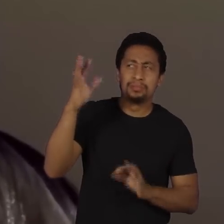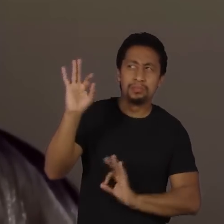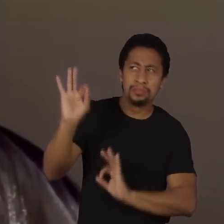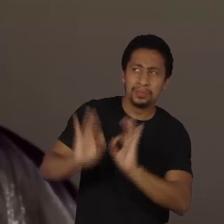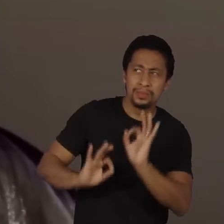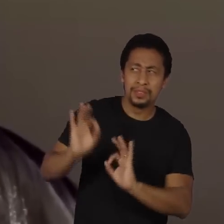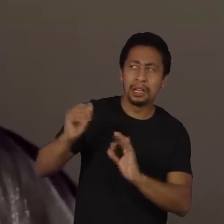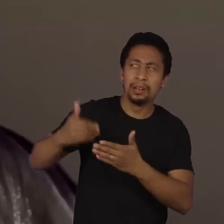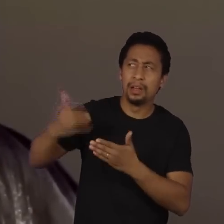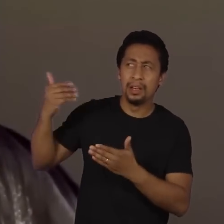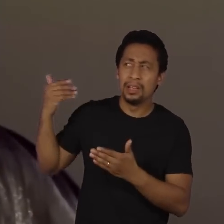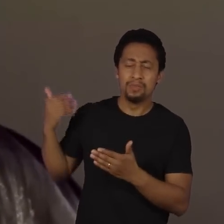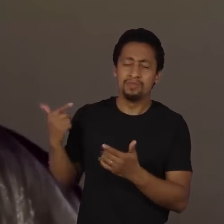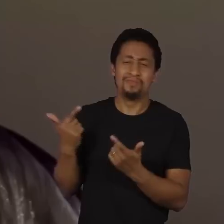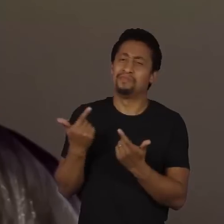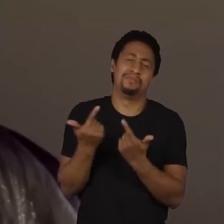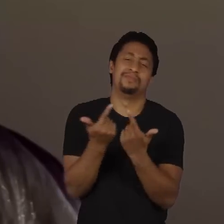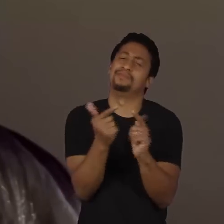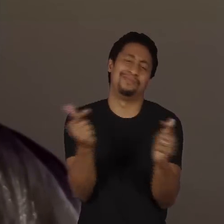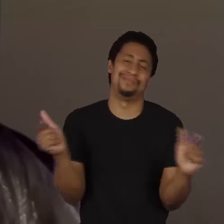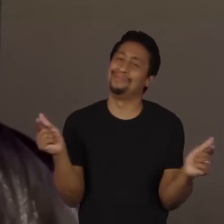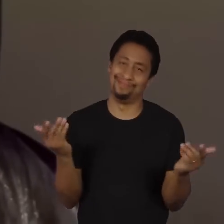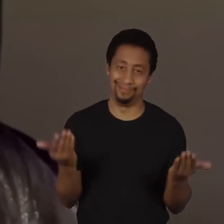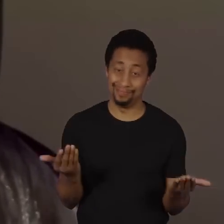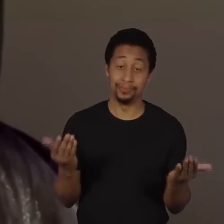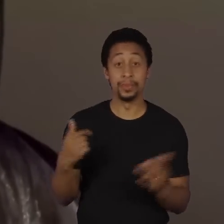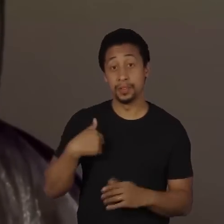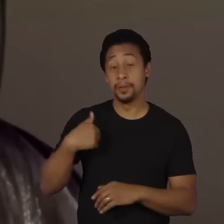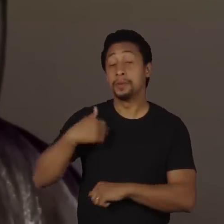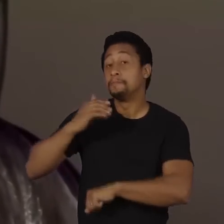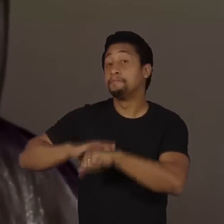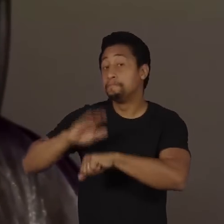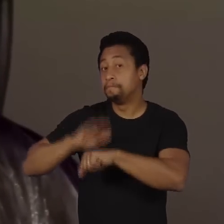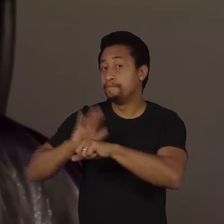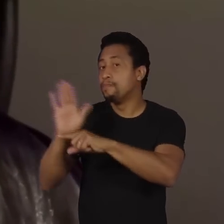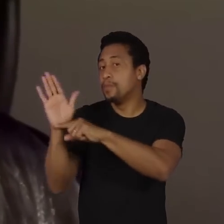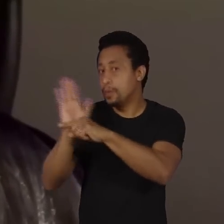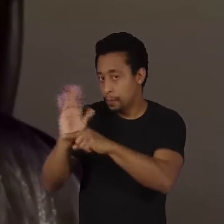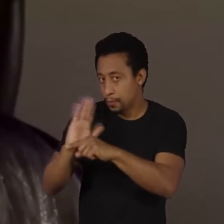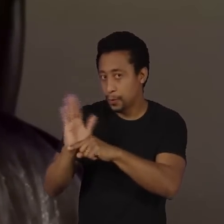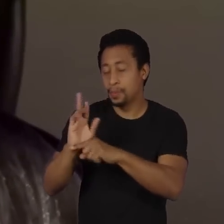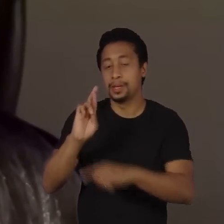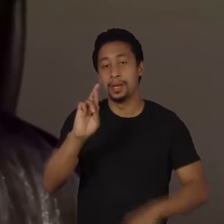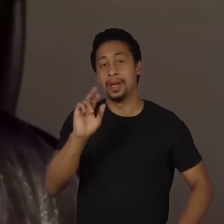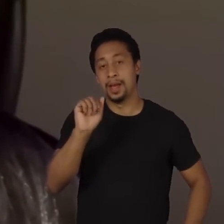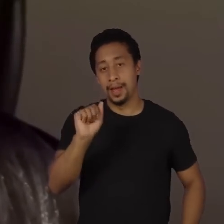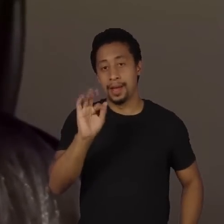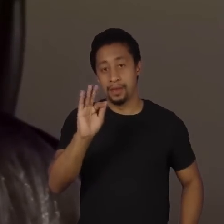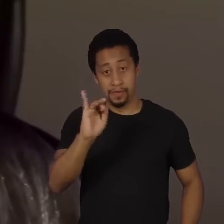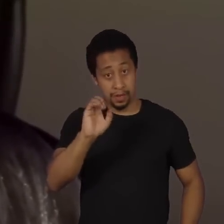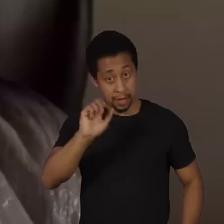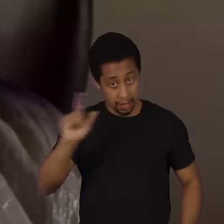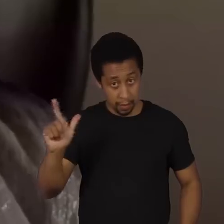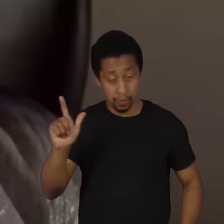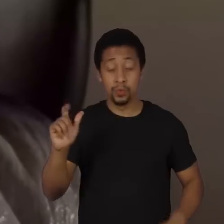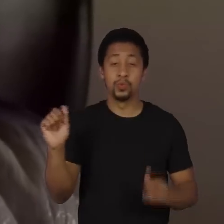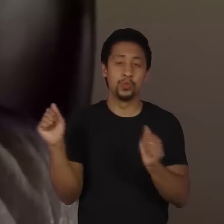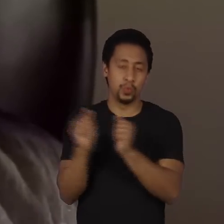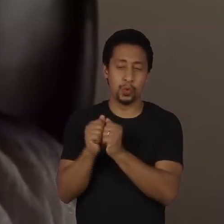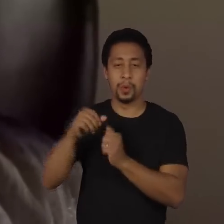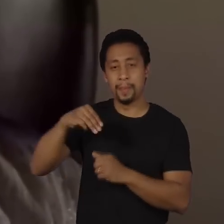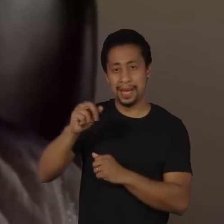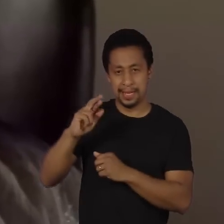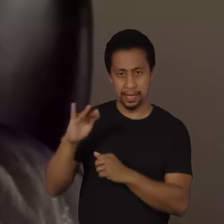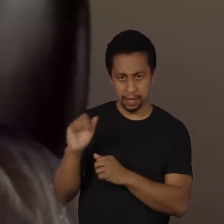pré-organizada. Eu estava fazendo um filme com o Rafael Gomes, com o Esmir e com a Mariana. E